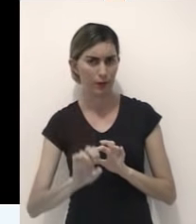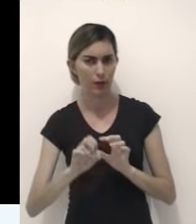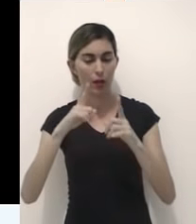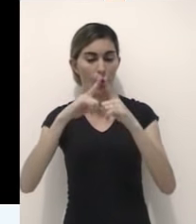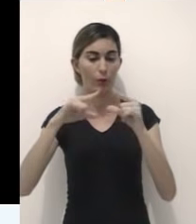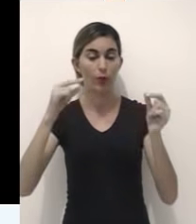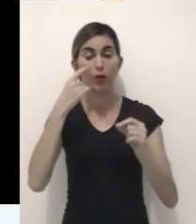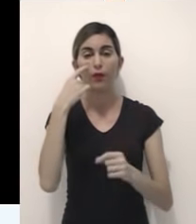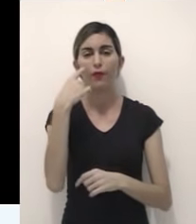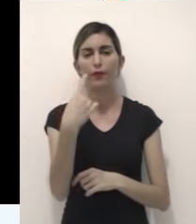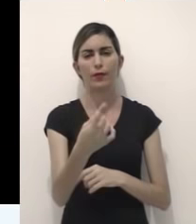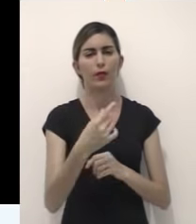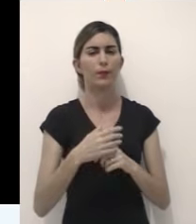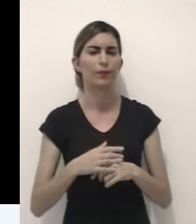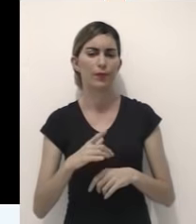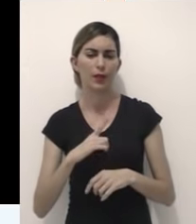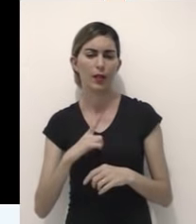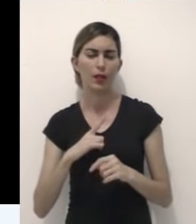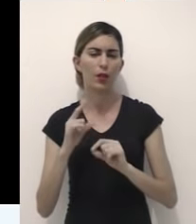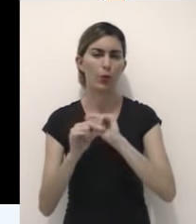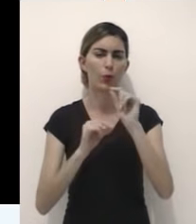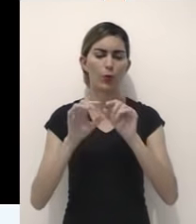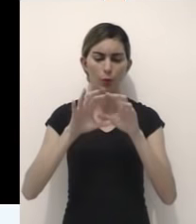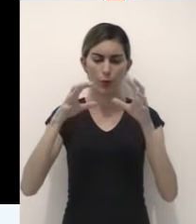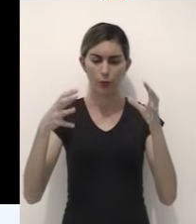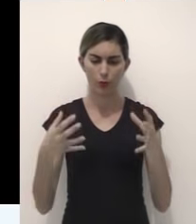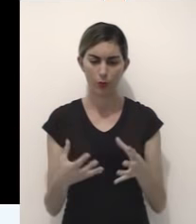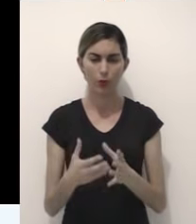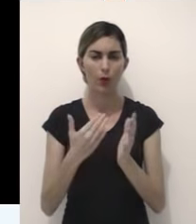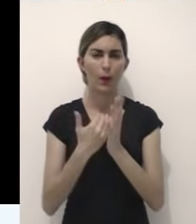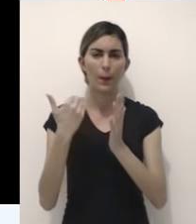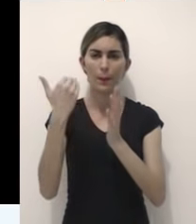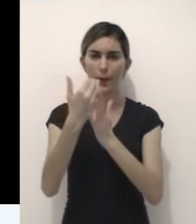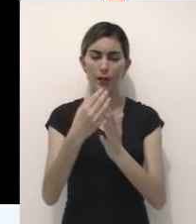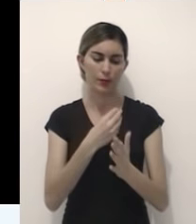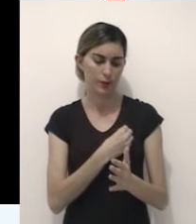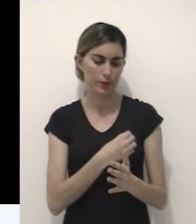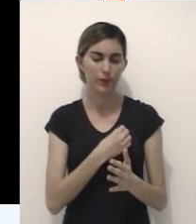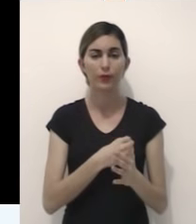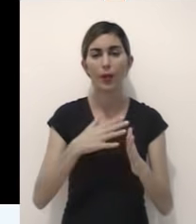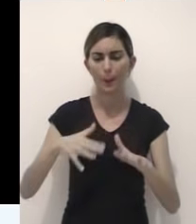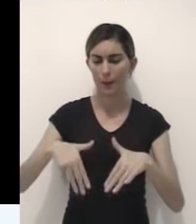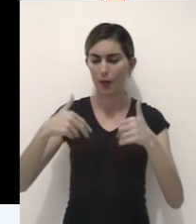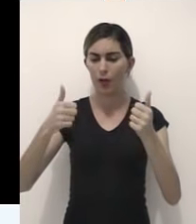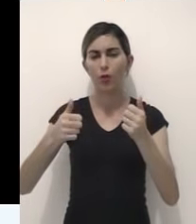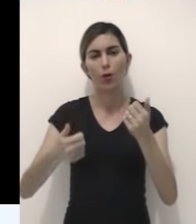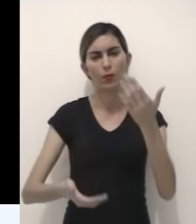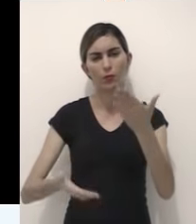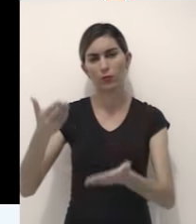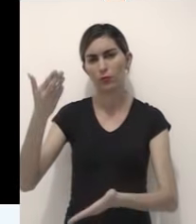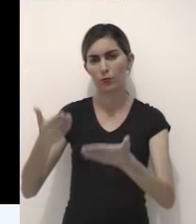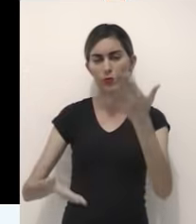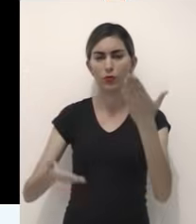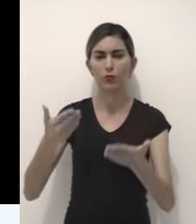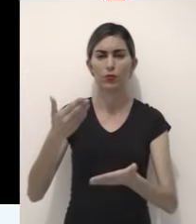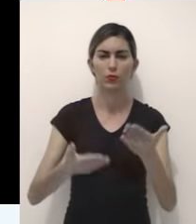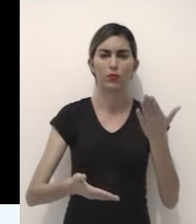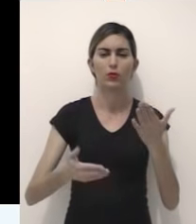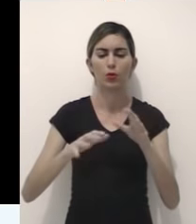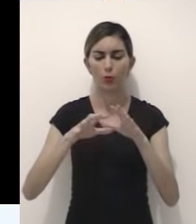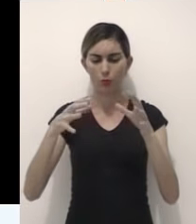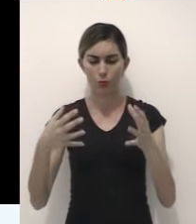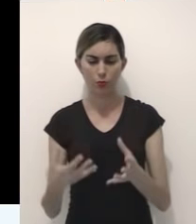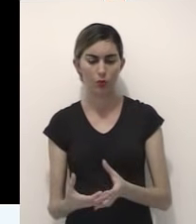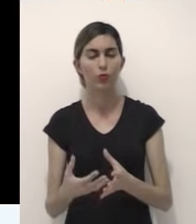Lua, como vocês podem ver aí na imagem, ela torna a Terra um planeta mais habitável, moderando as